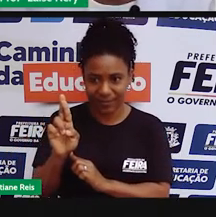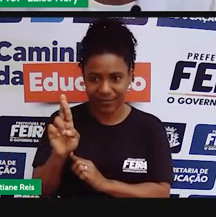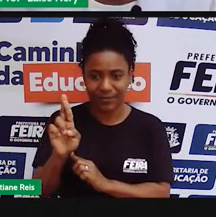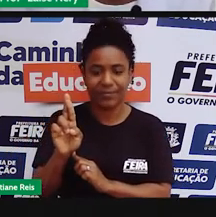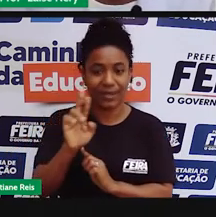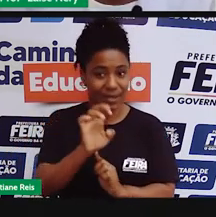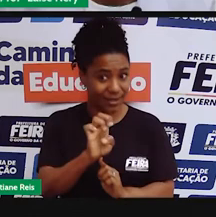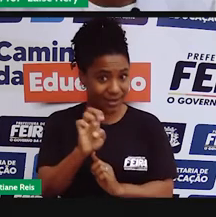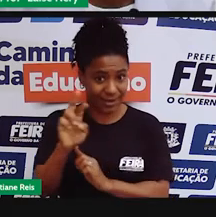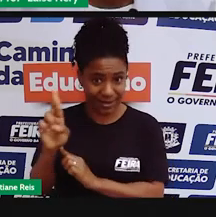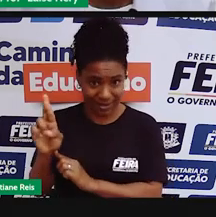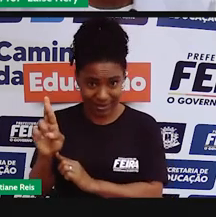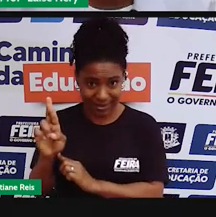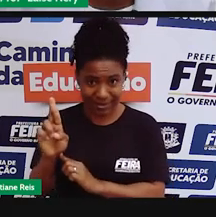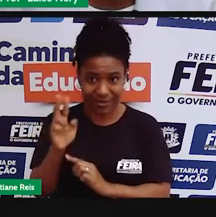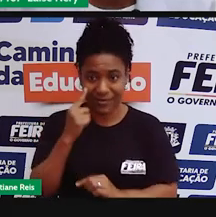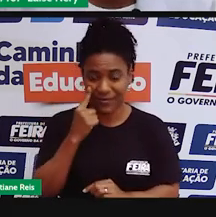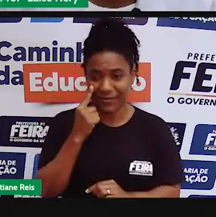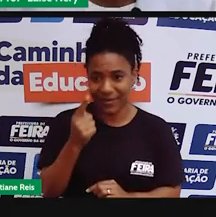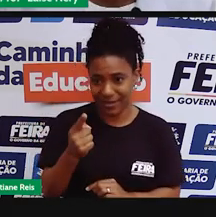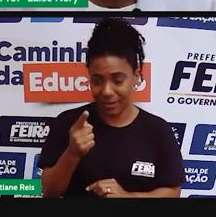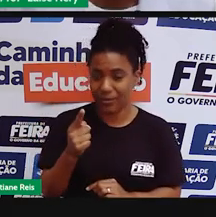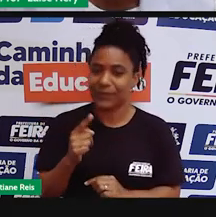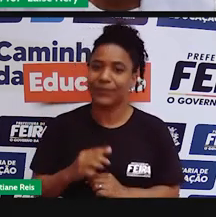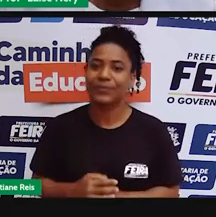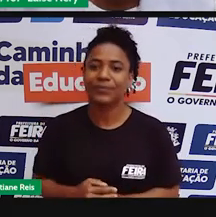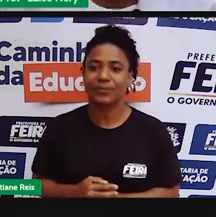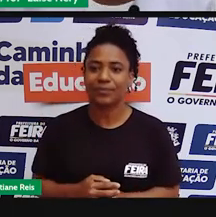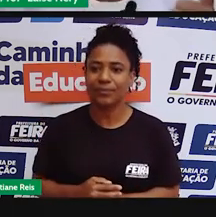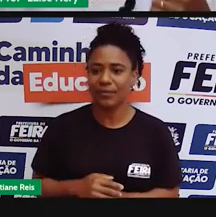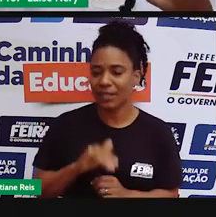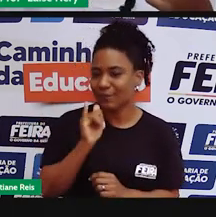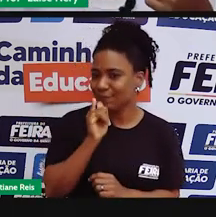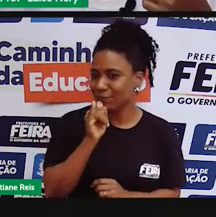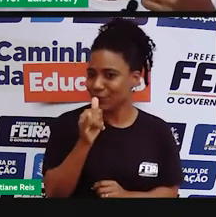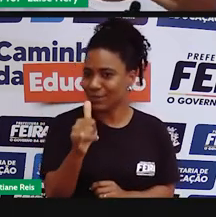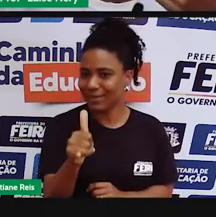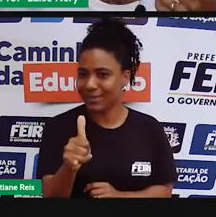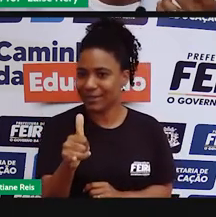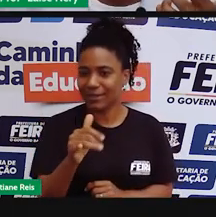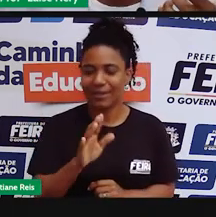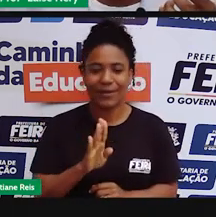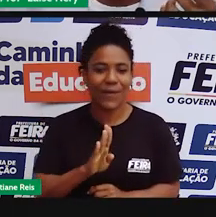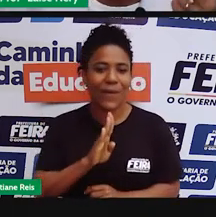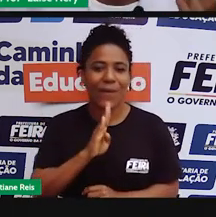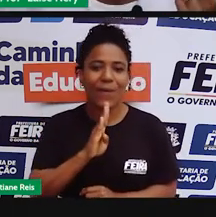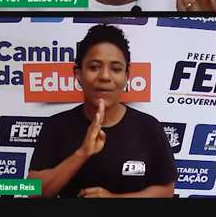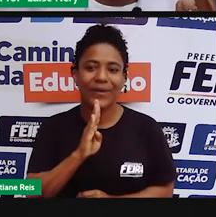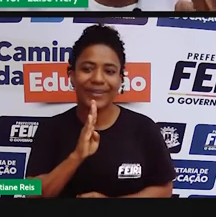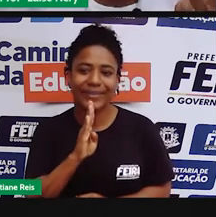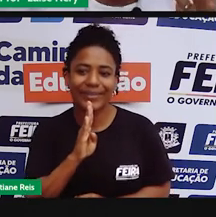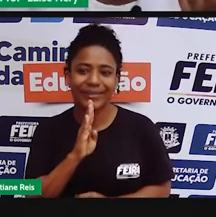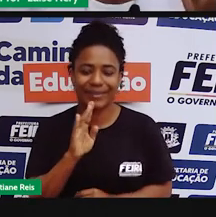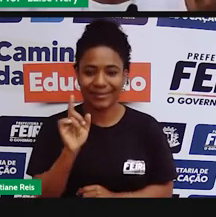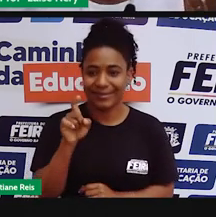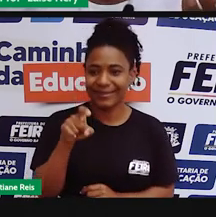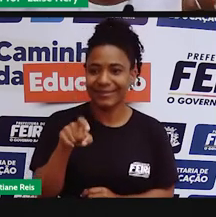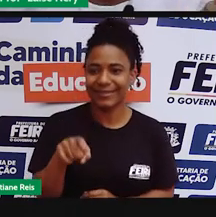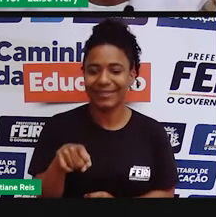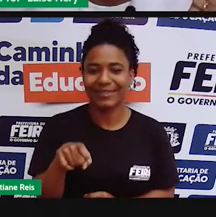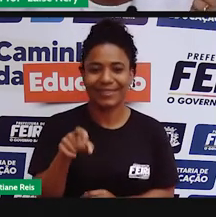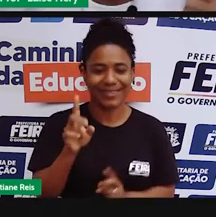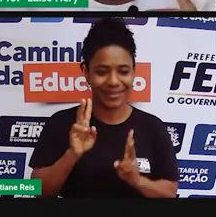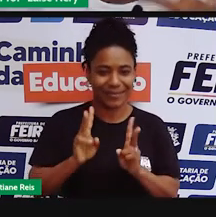ER. Por exemplo, dizer, conhecer, ser,